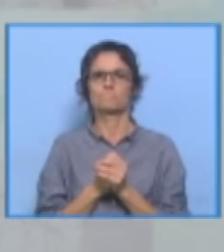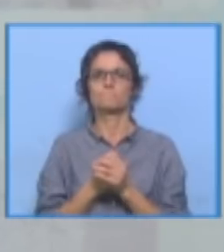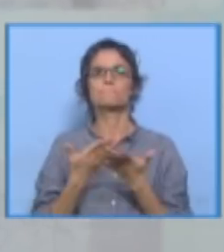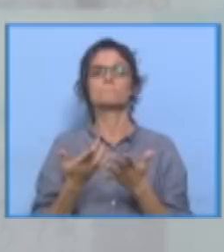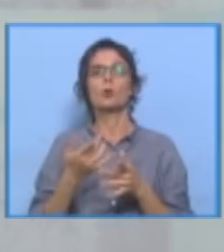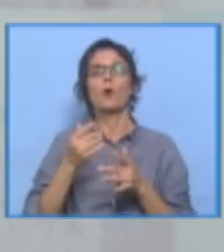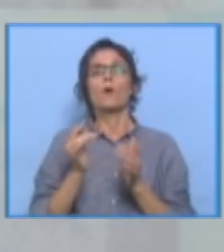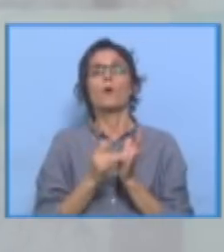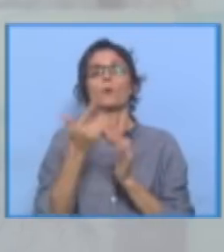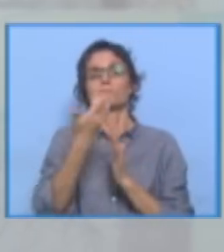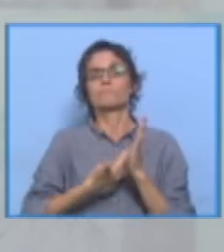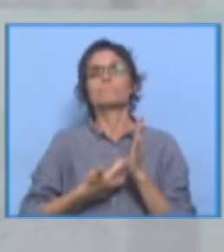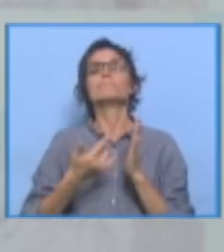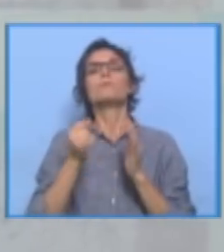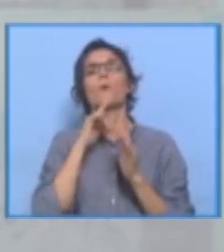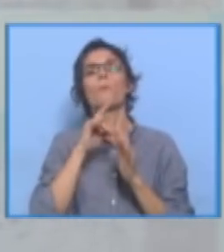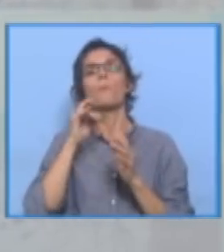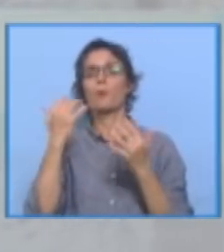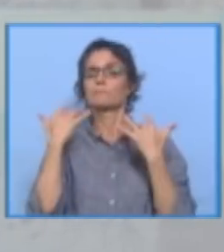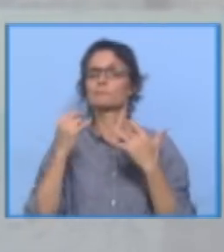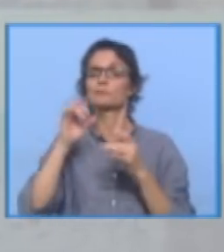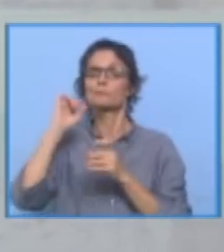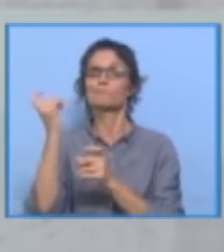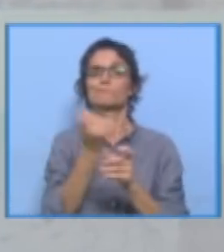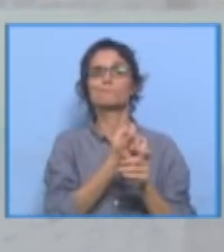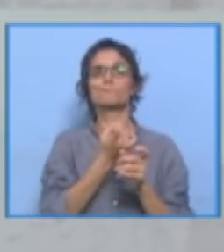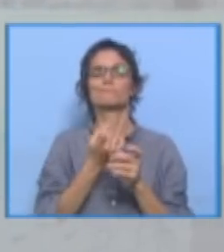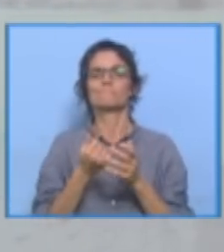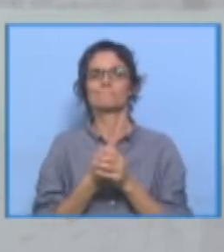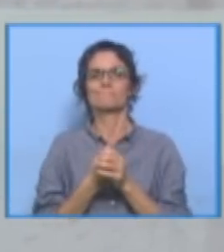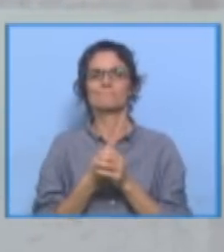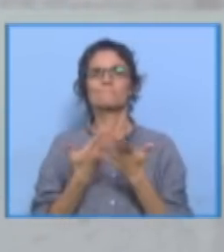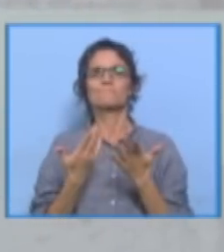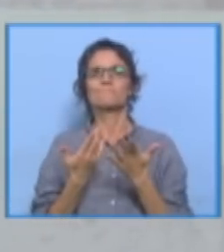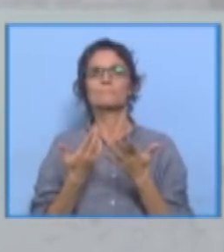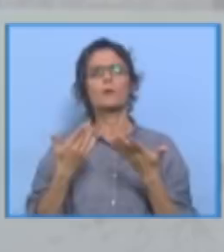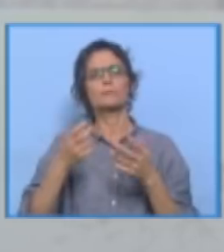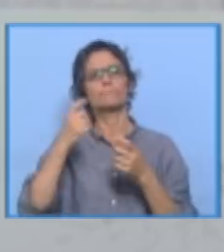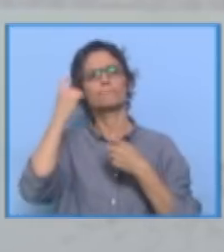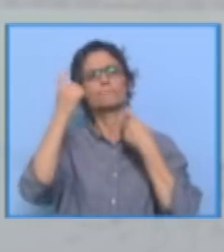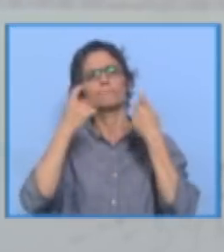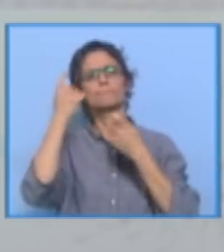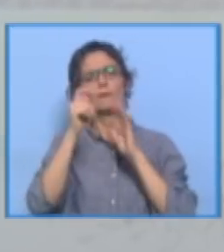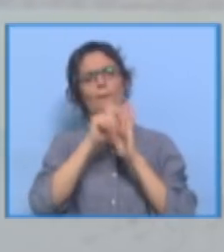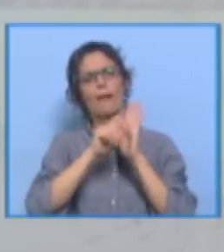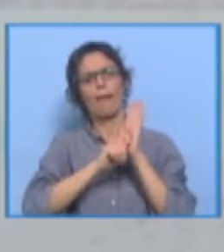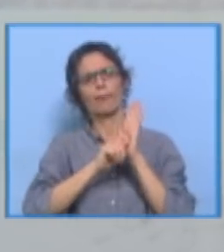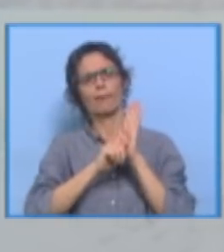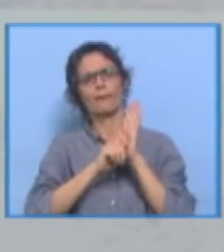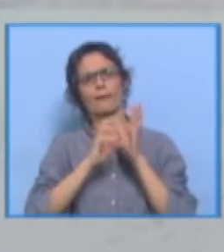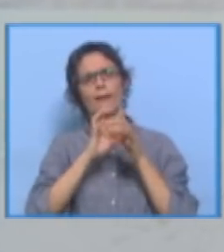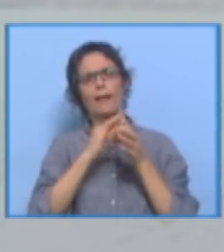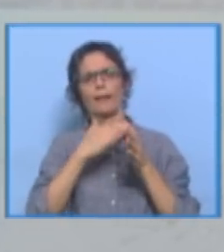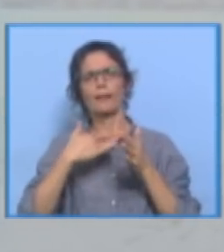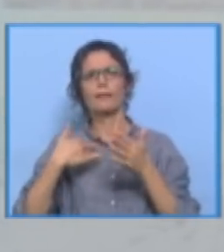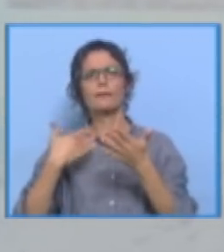No portal da Agência Eclésia acompanhe estas e outras notícias que atualizamos permanentemente. Reflexões sobre ética médica é o título de